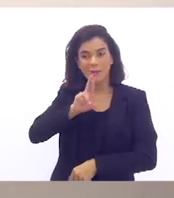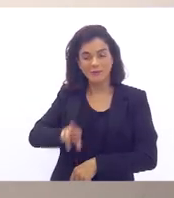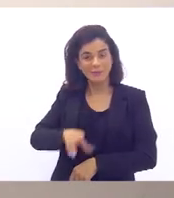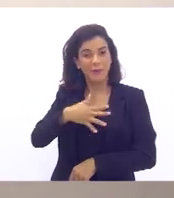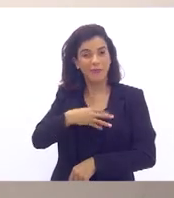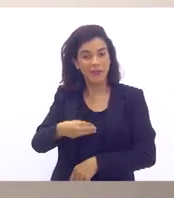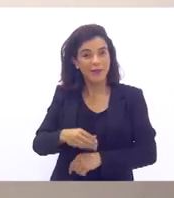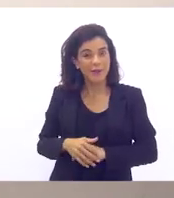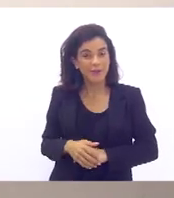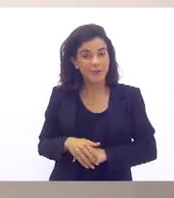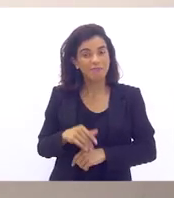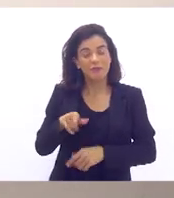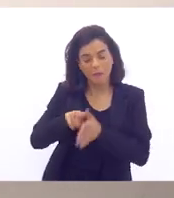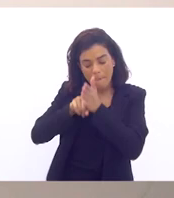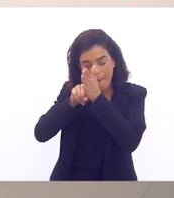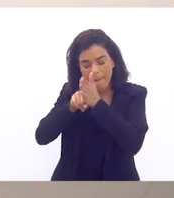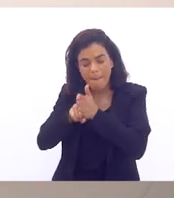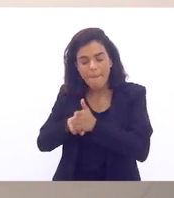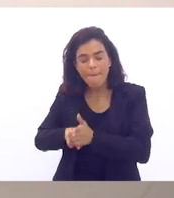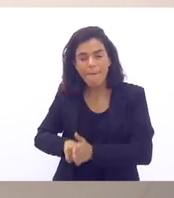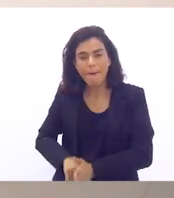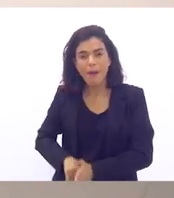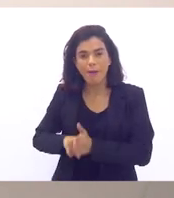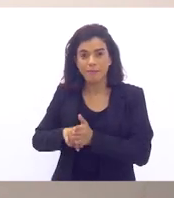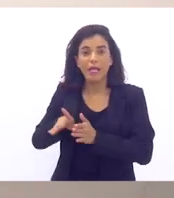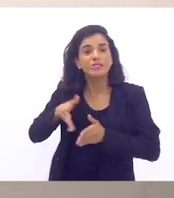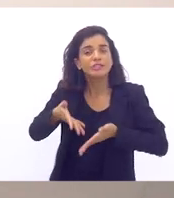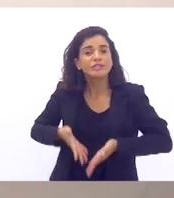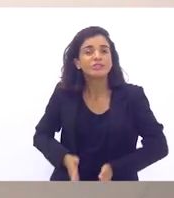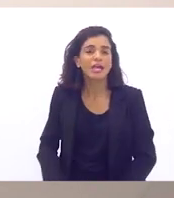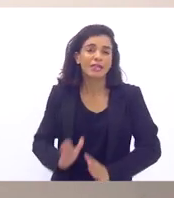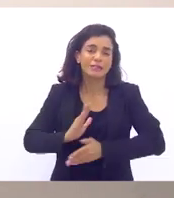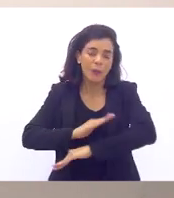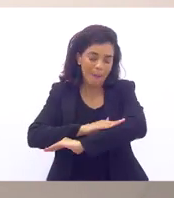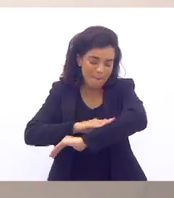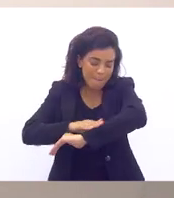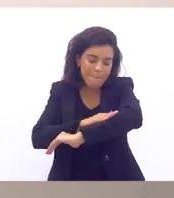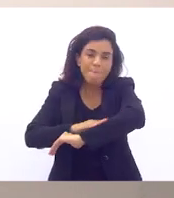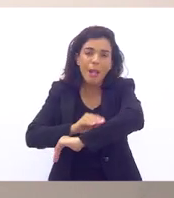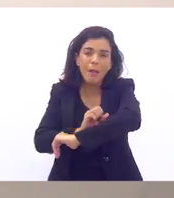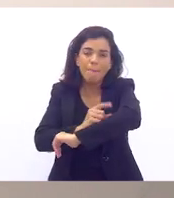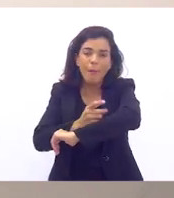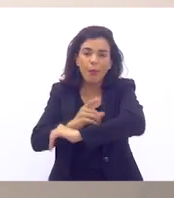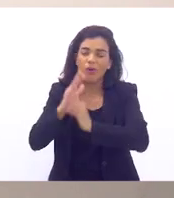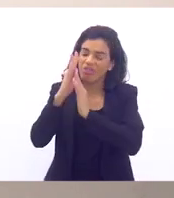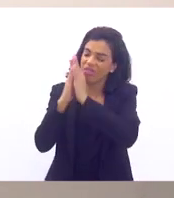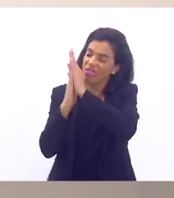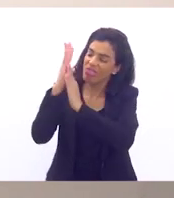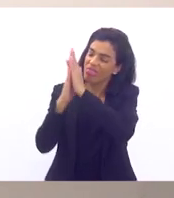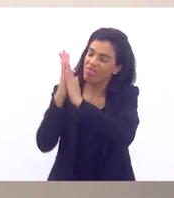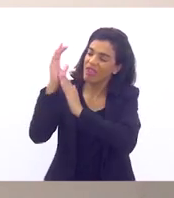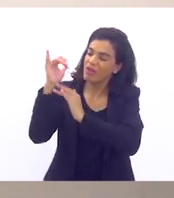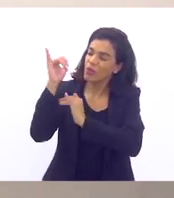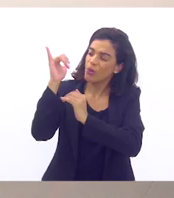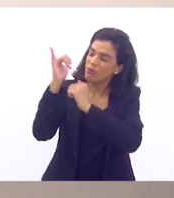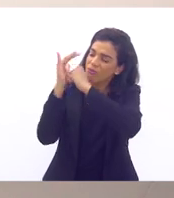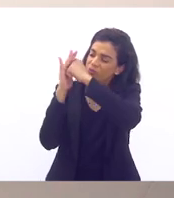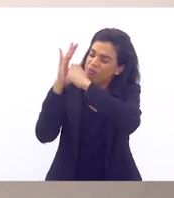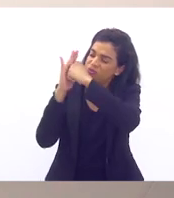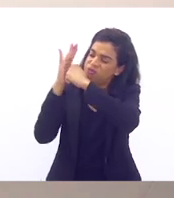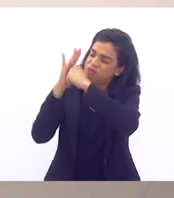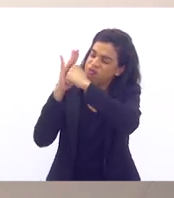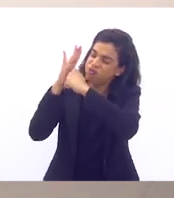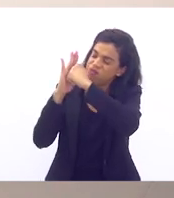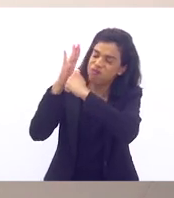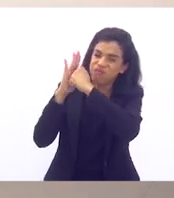fez o exame Clínico né porque ele já nasceu com lesões abertas devido ao atrito no útero e foi ela quem é diagnosticou e que